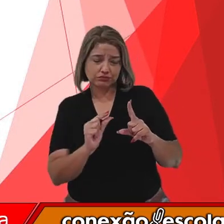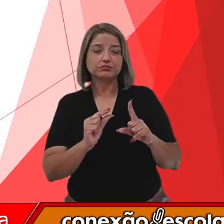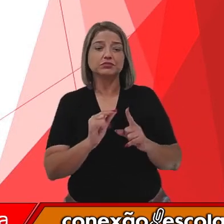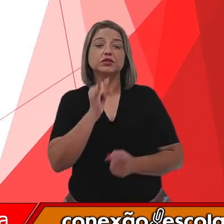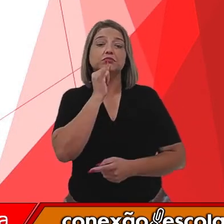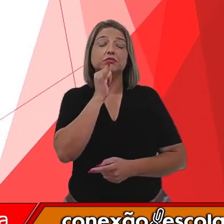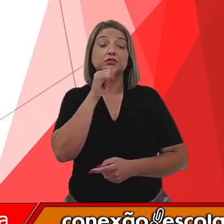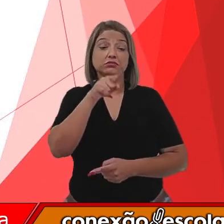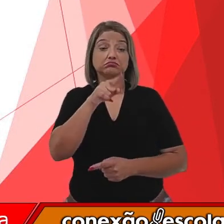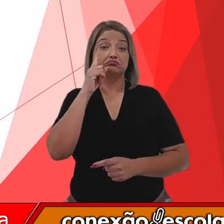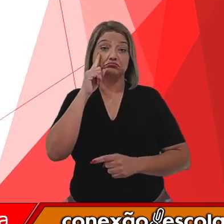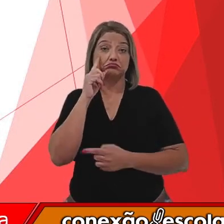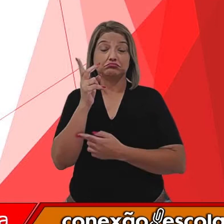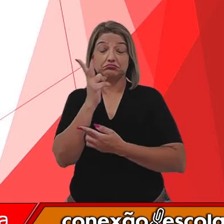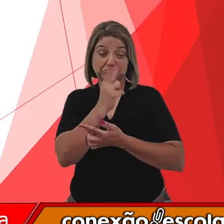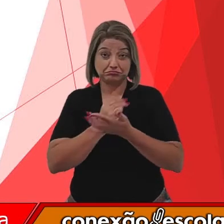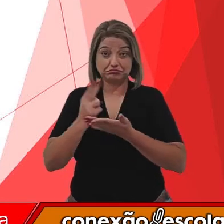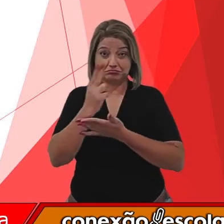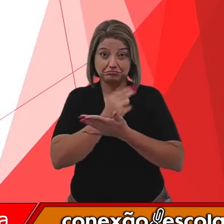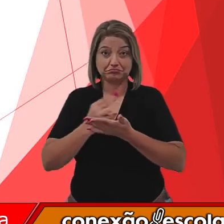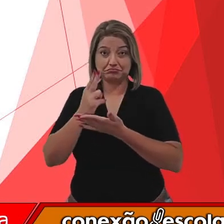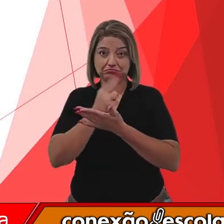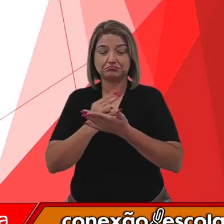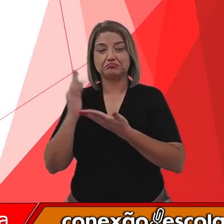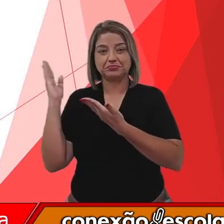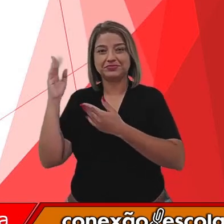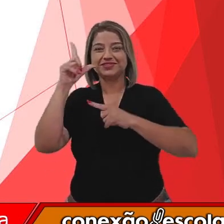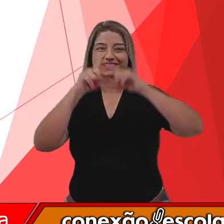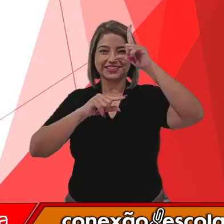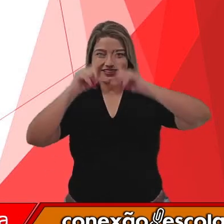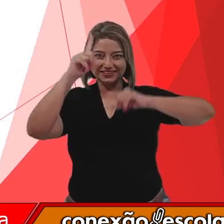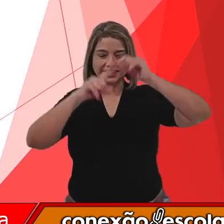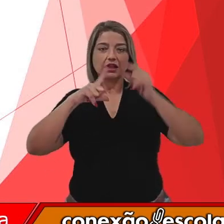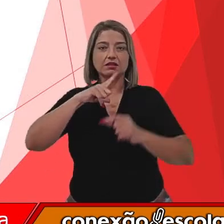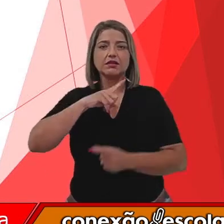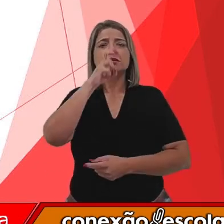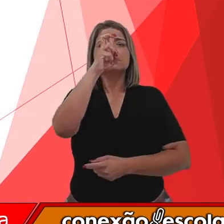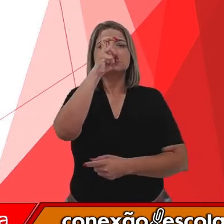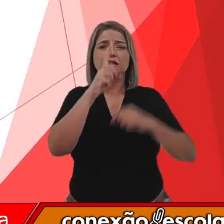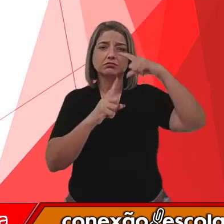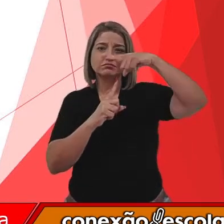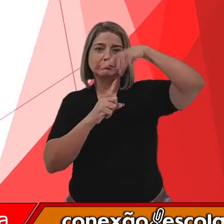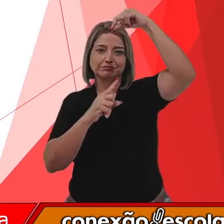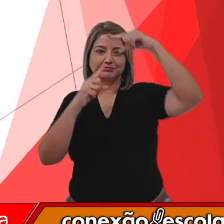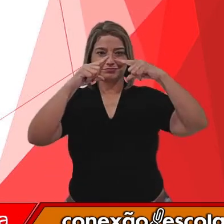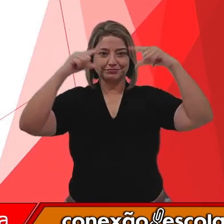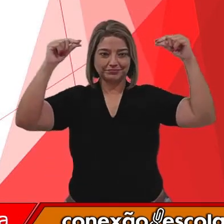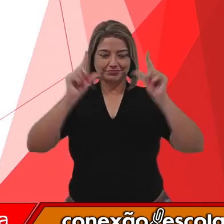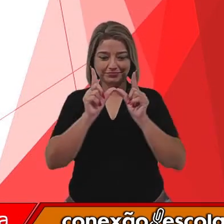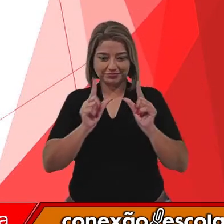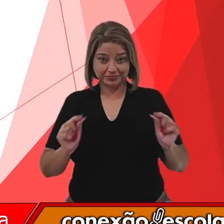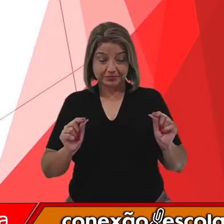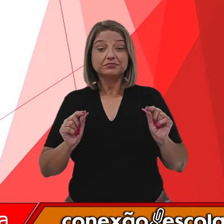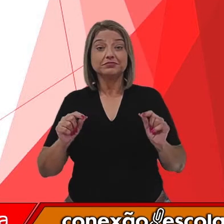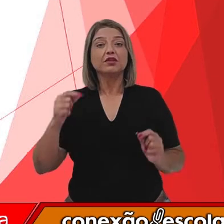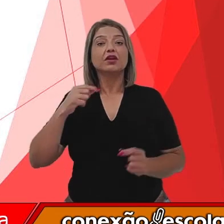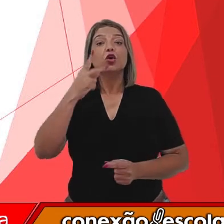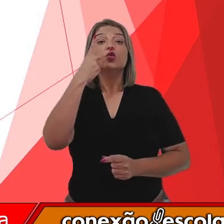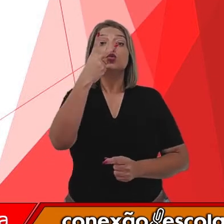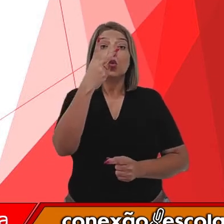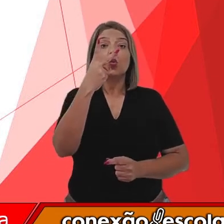desenho que foi dividido em 5 partes. No entanto, eu pintei, colori 2